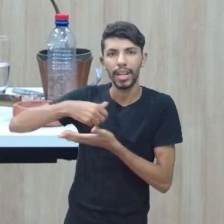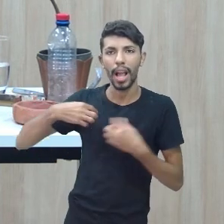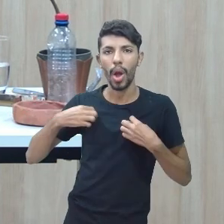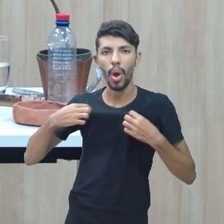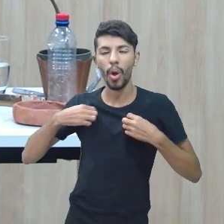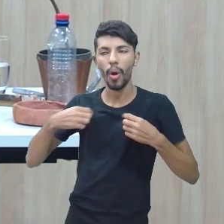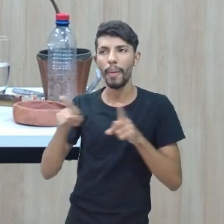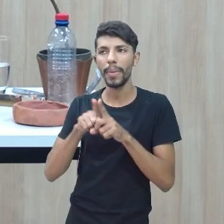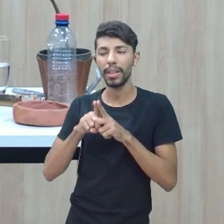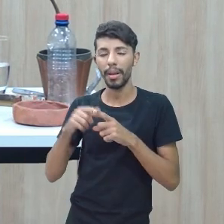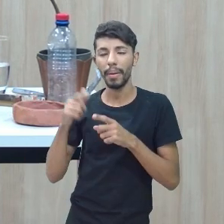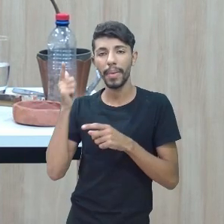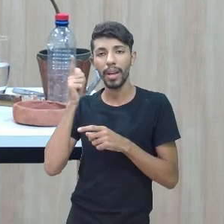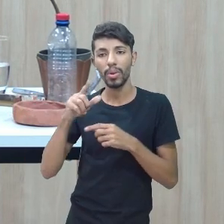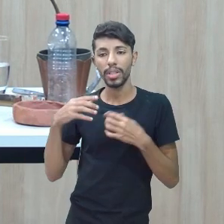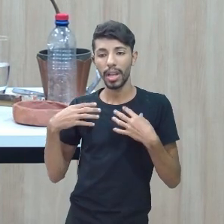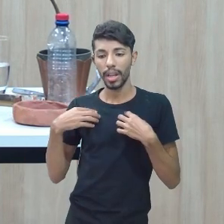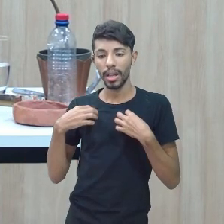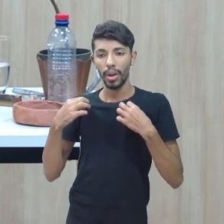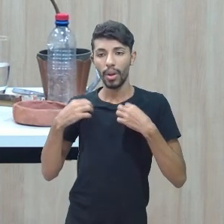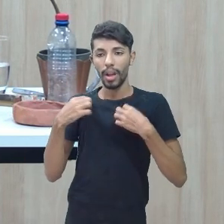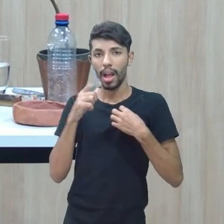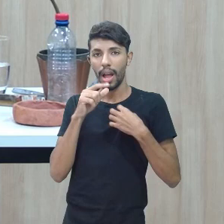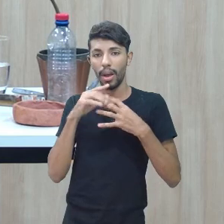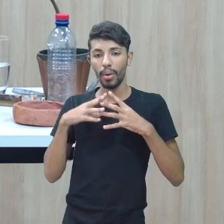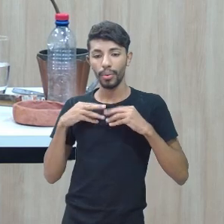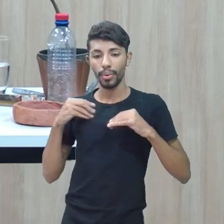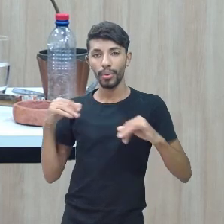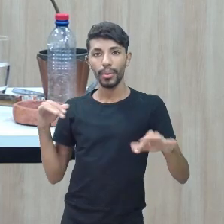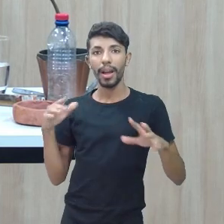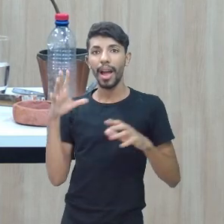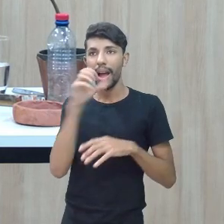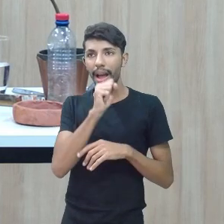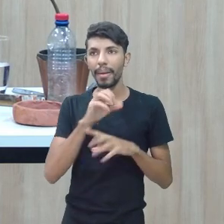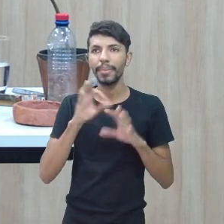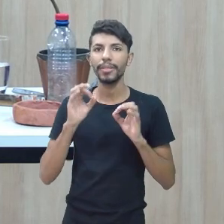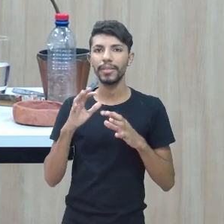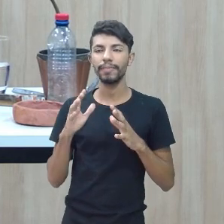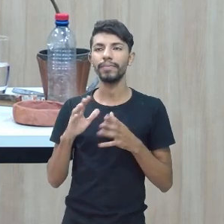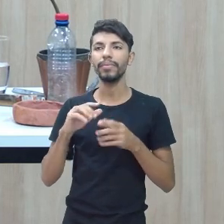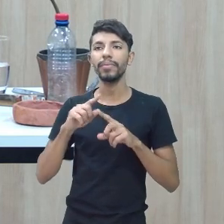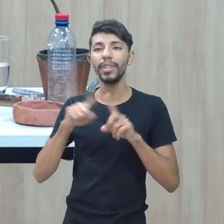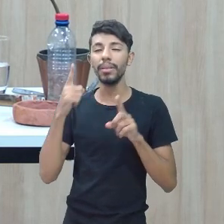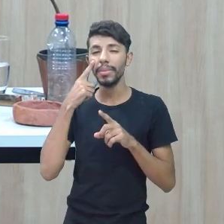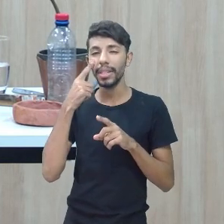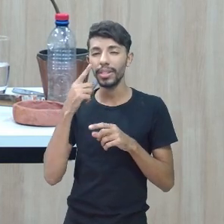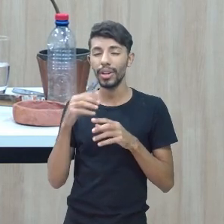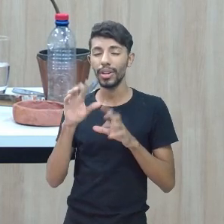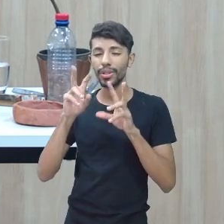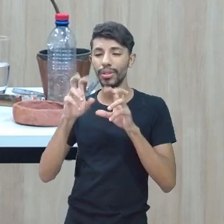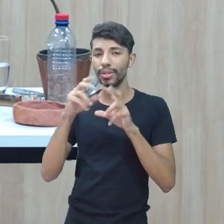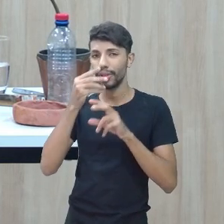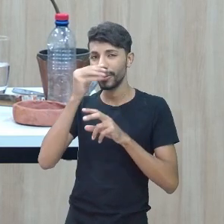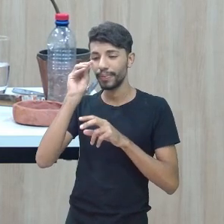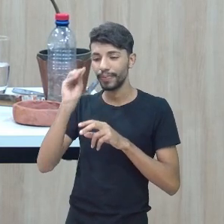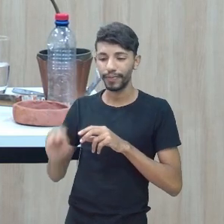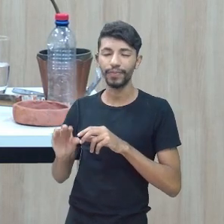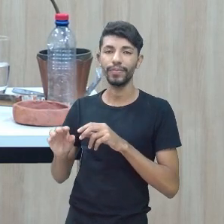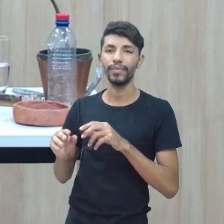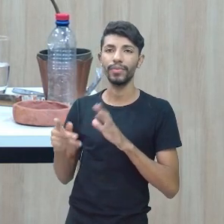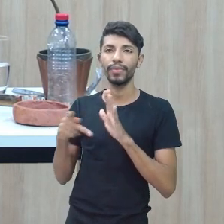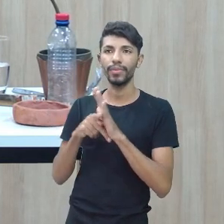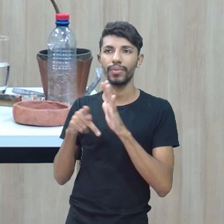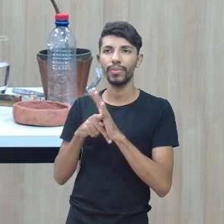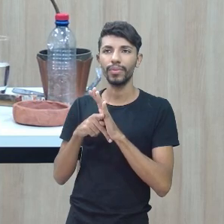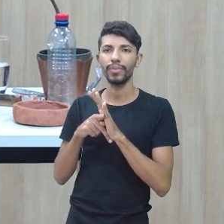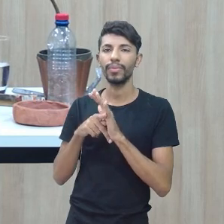Então tem as vantagens, né? Os materiais sintéticos têm vantagem. Mas aí a questão também do lixo do nylon, que traz grandes complicações para o